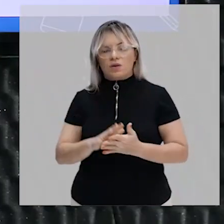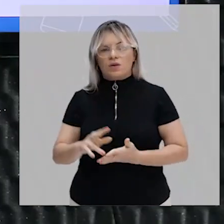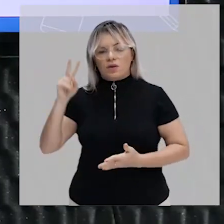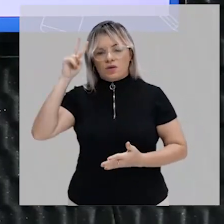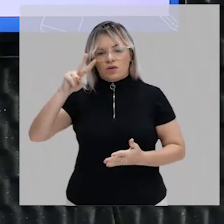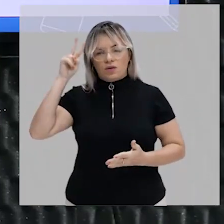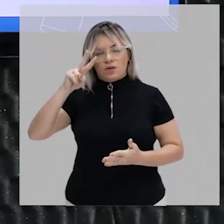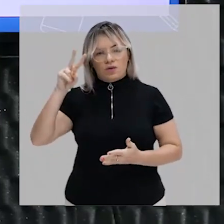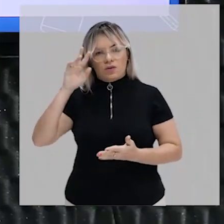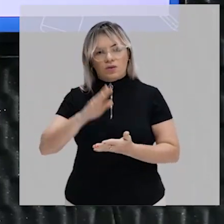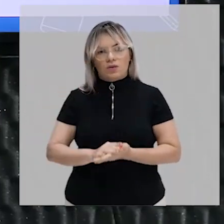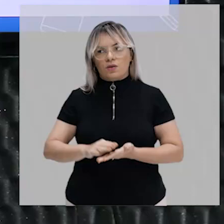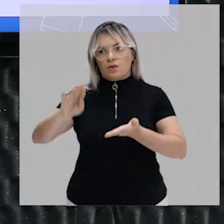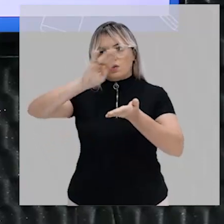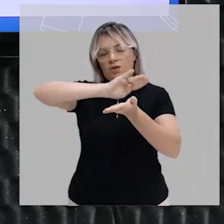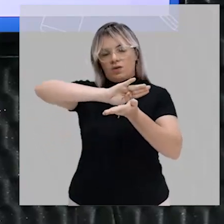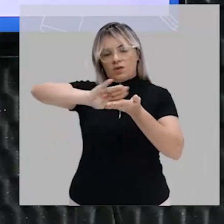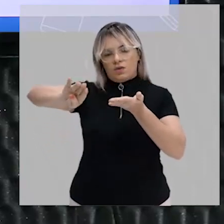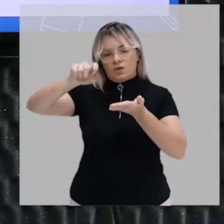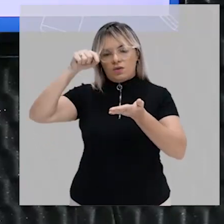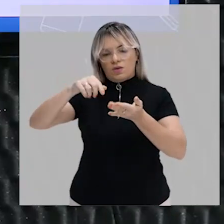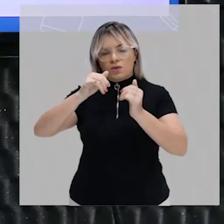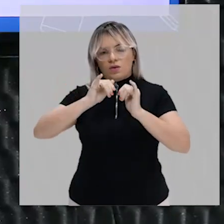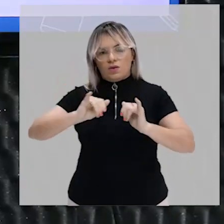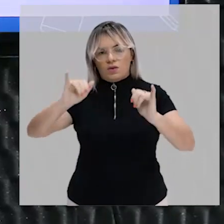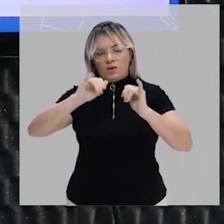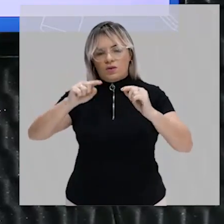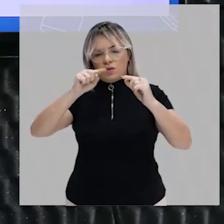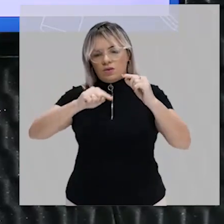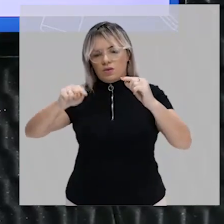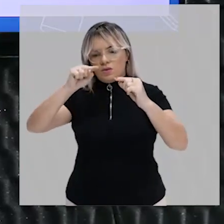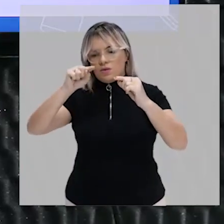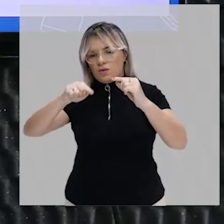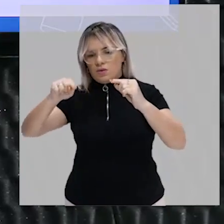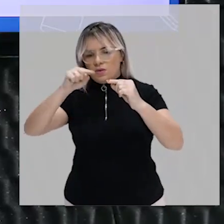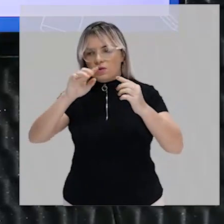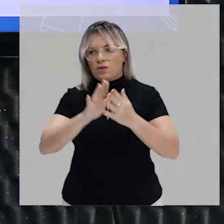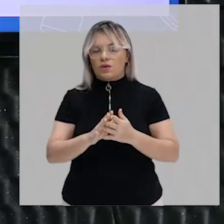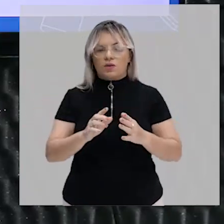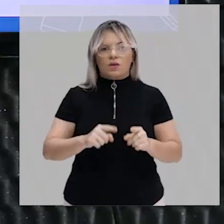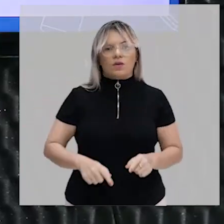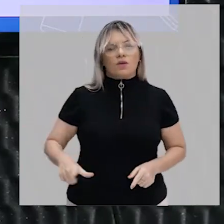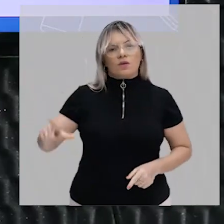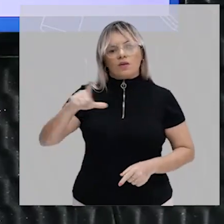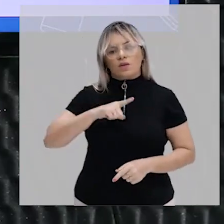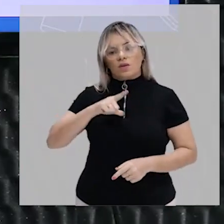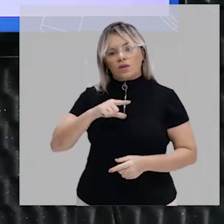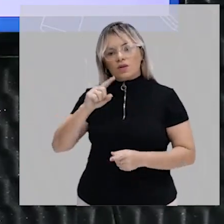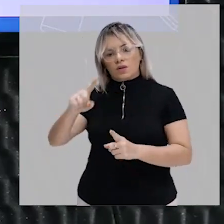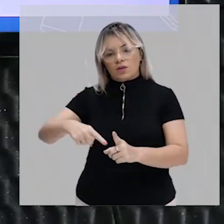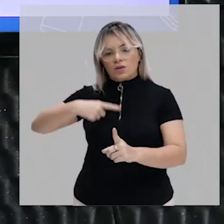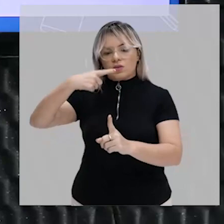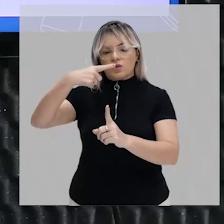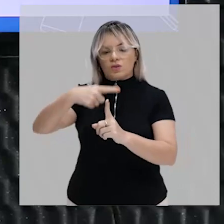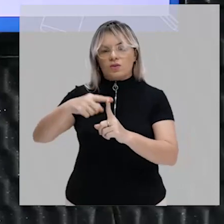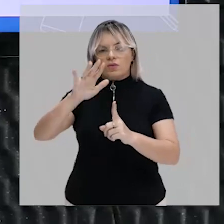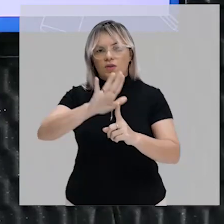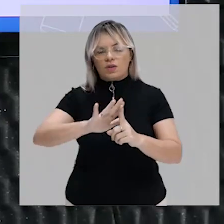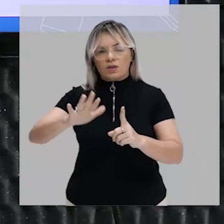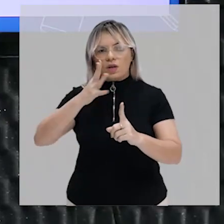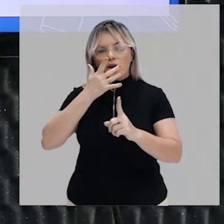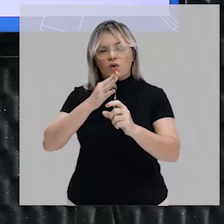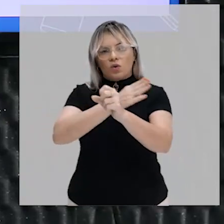de excluir essas informações aqui, automaticamente você vai ter que somar com essa região que está em branco, tá bom? Então, é